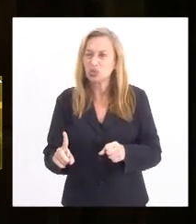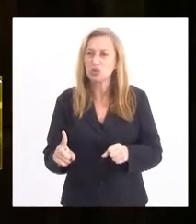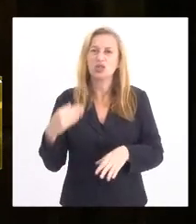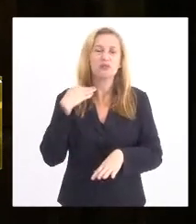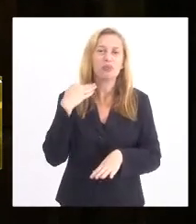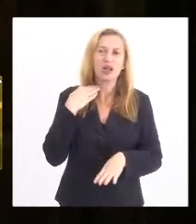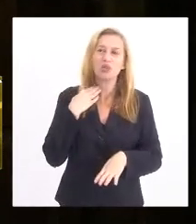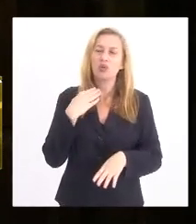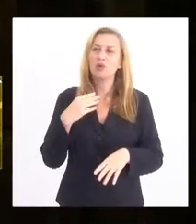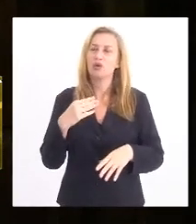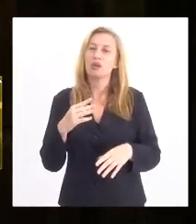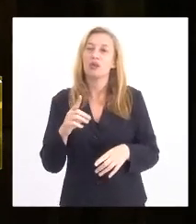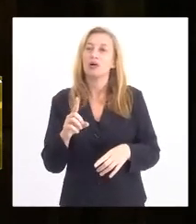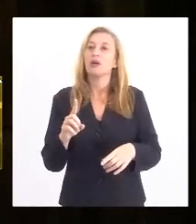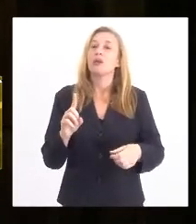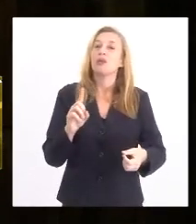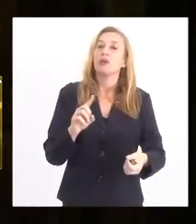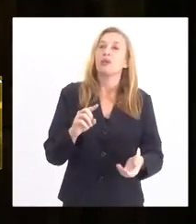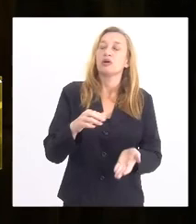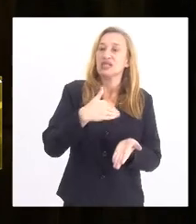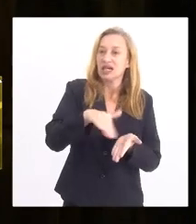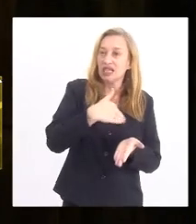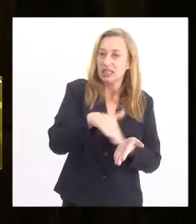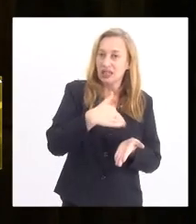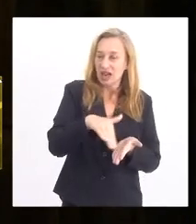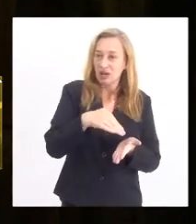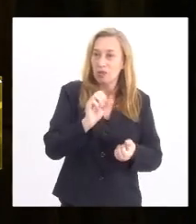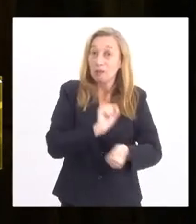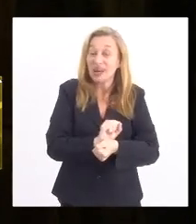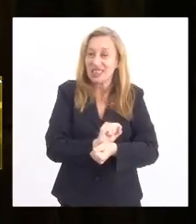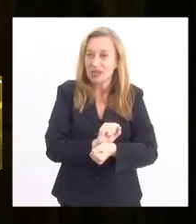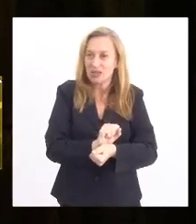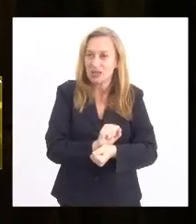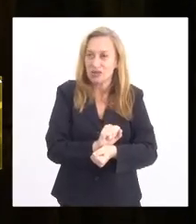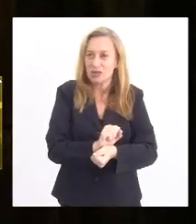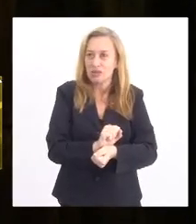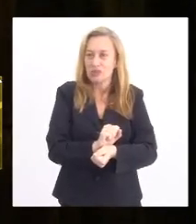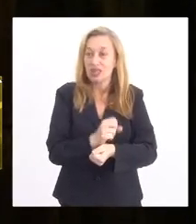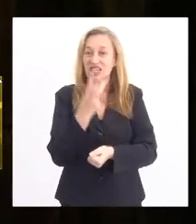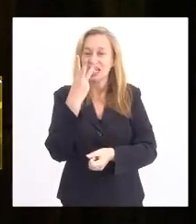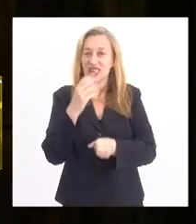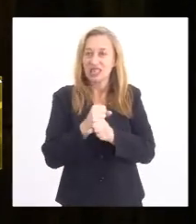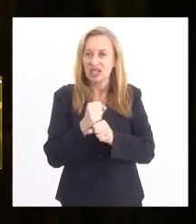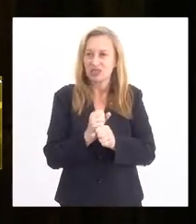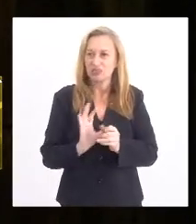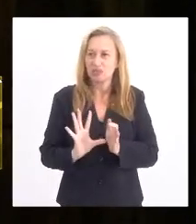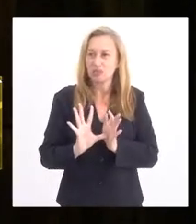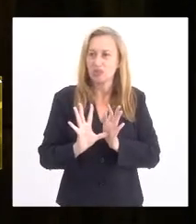três anos sem o secretário preso há três anos sem corrupção